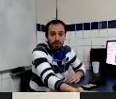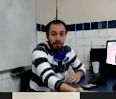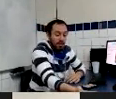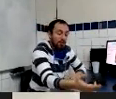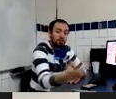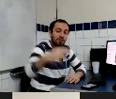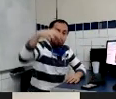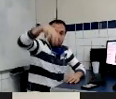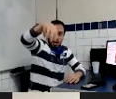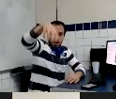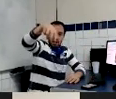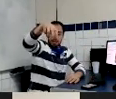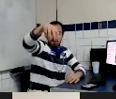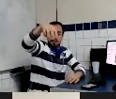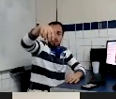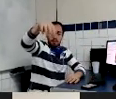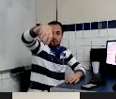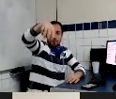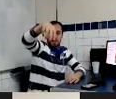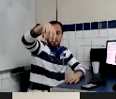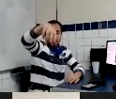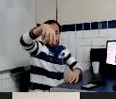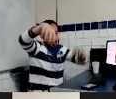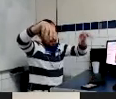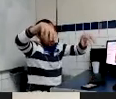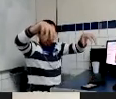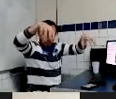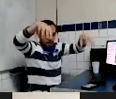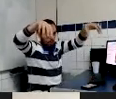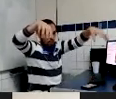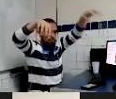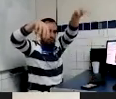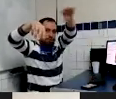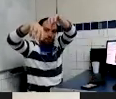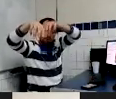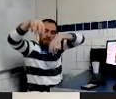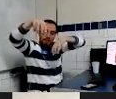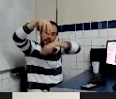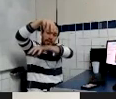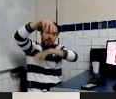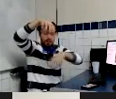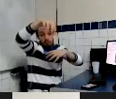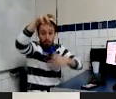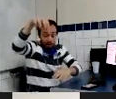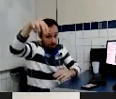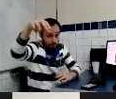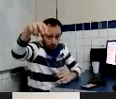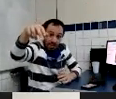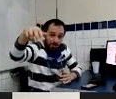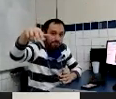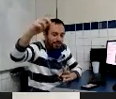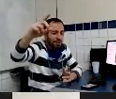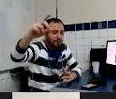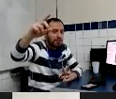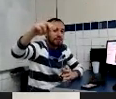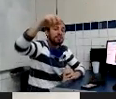alimento, e eu não tenho só aquela civilização que ficou sedentária, eu vou ter outros grupos que também estão próximos do